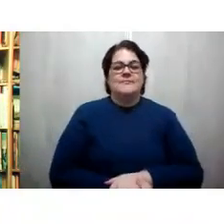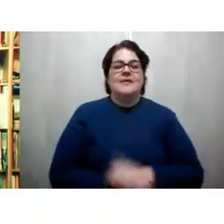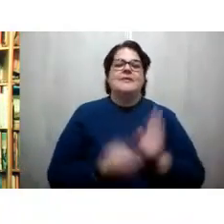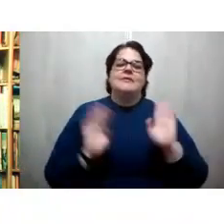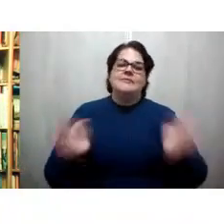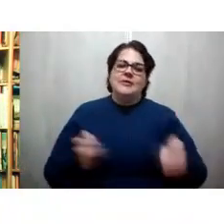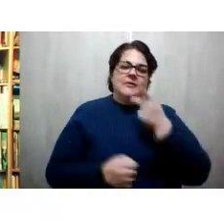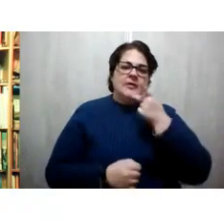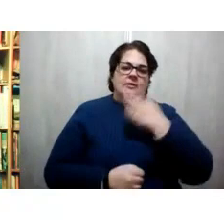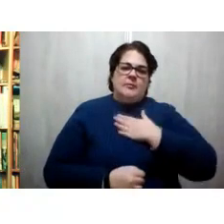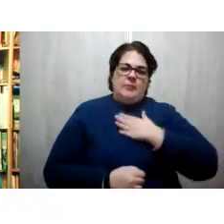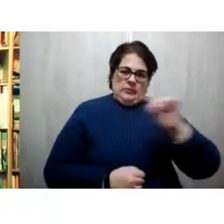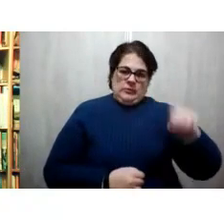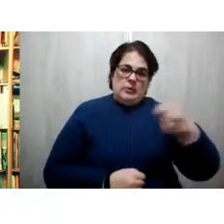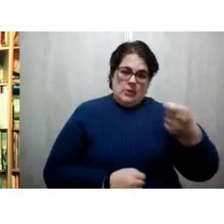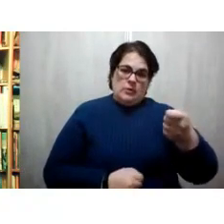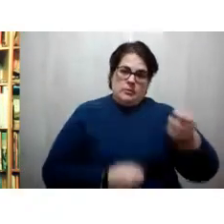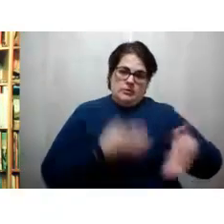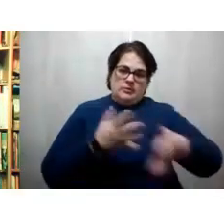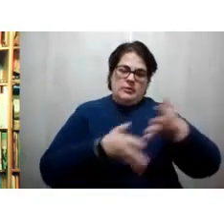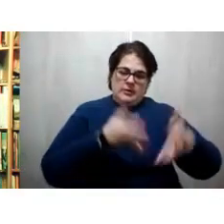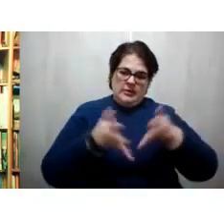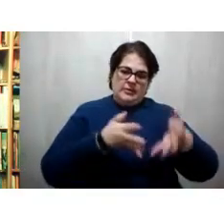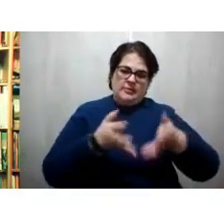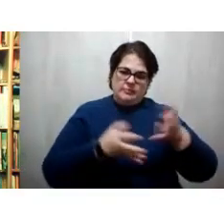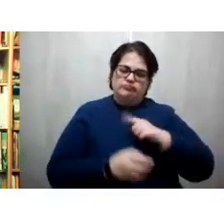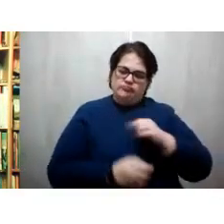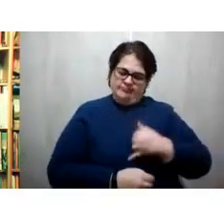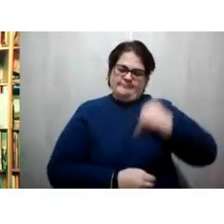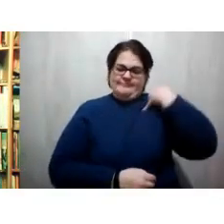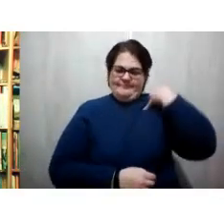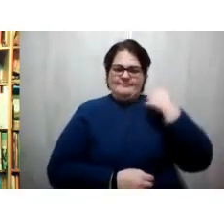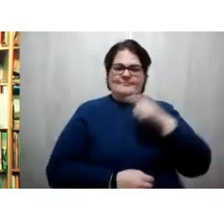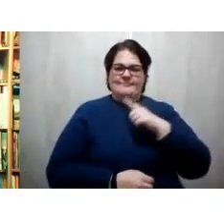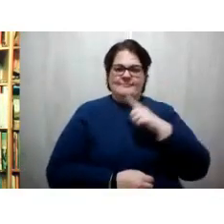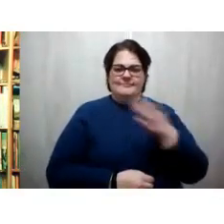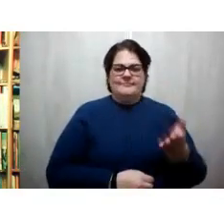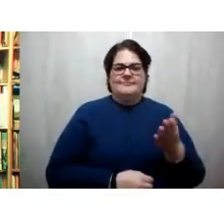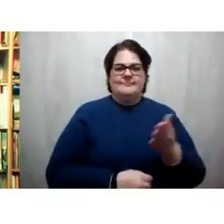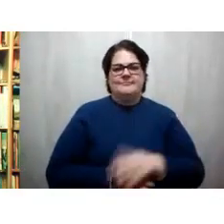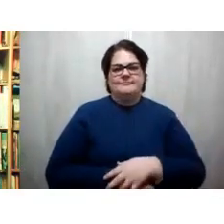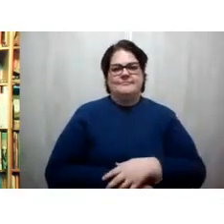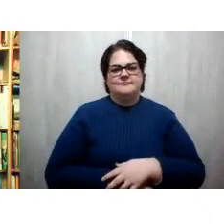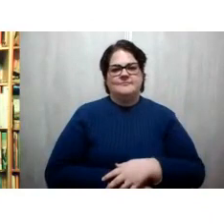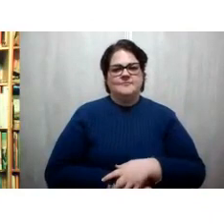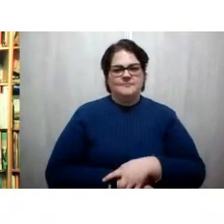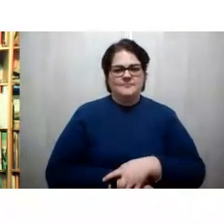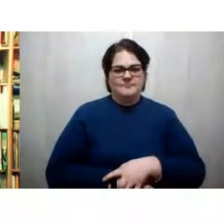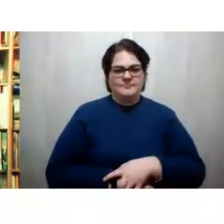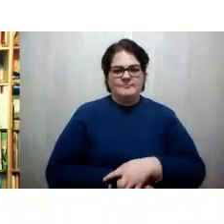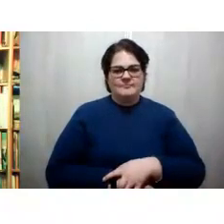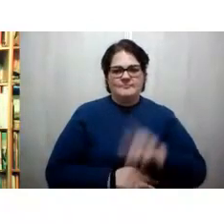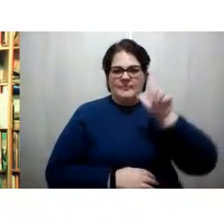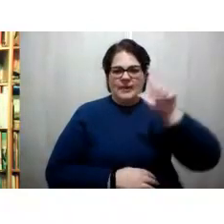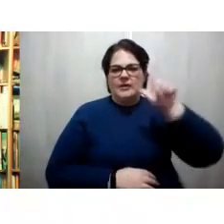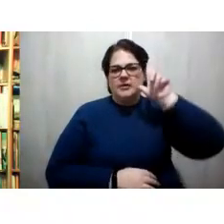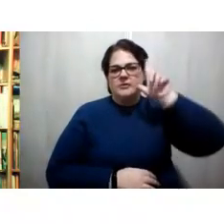do meu sinal, né? Meu sinal que eu tenho muito orgulho dele, é esse L, vira